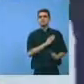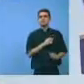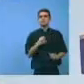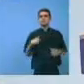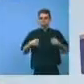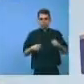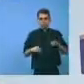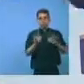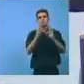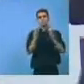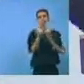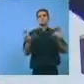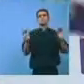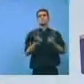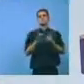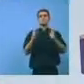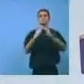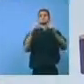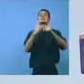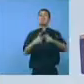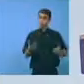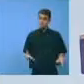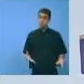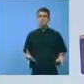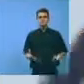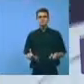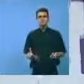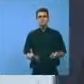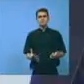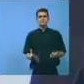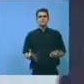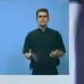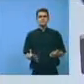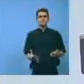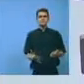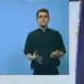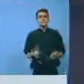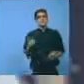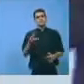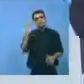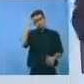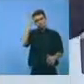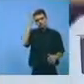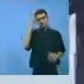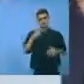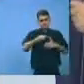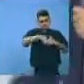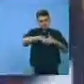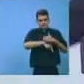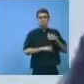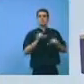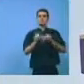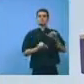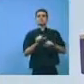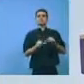família, preciso na comunidade, eu preciso na igreja, não acontece cura interior sem intimidade